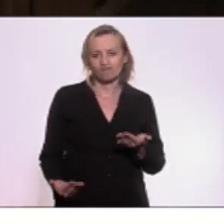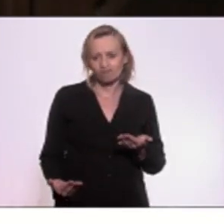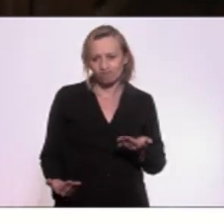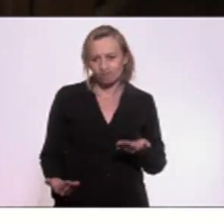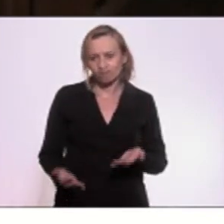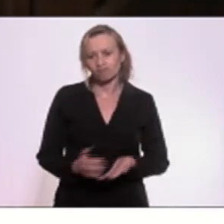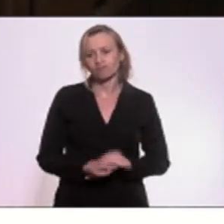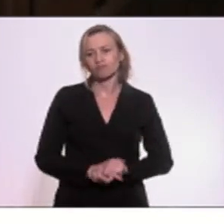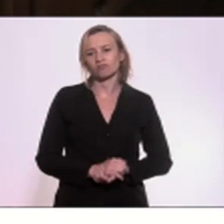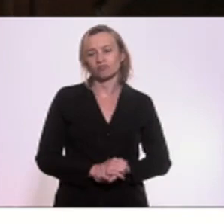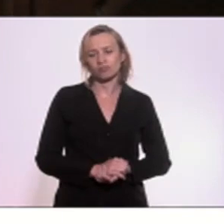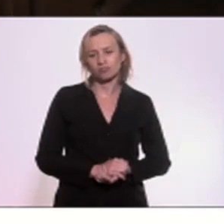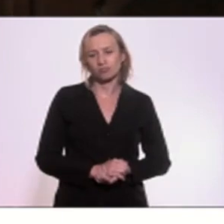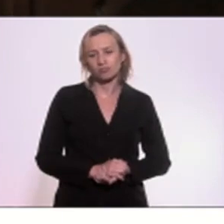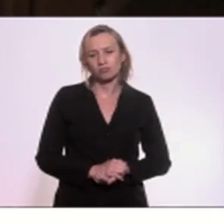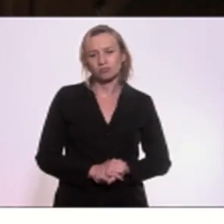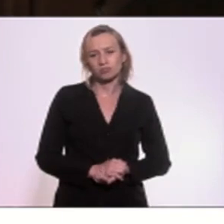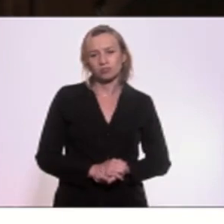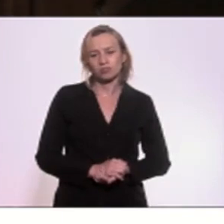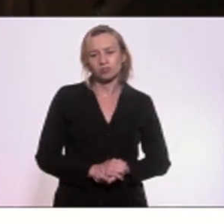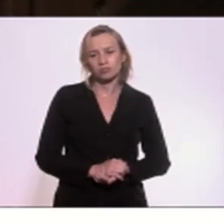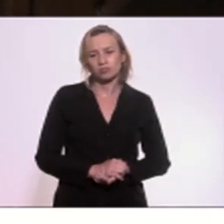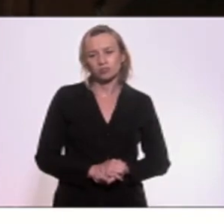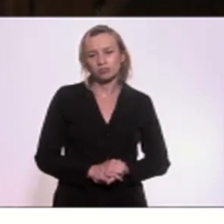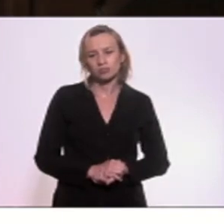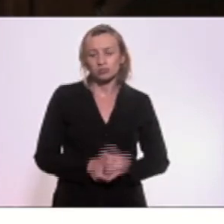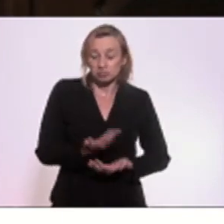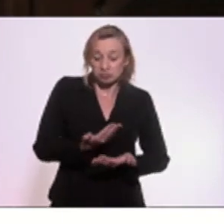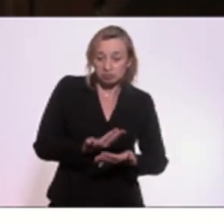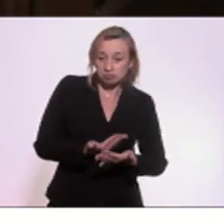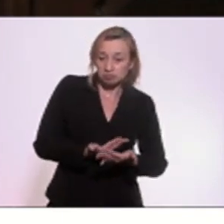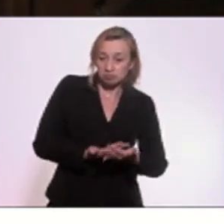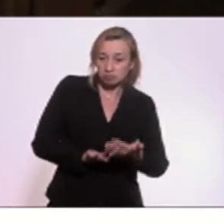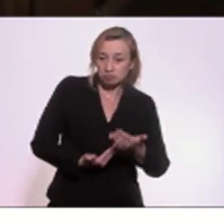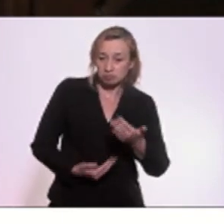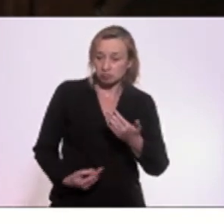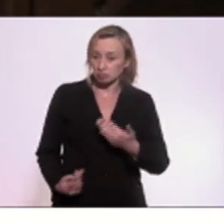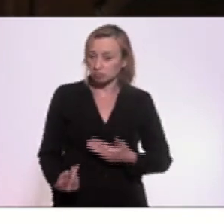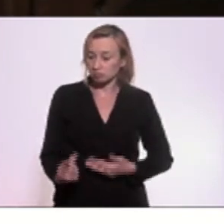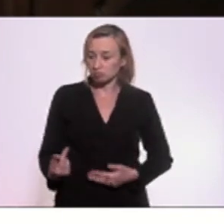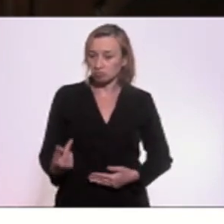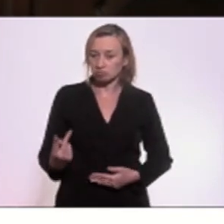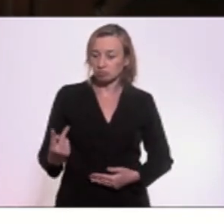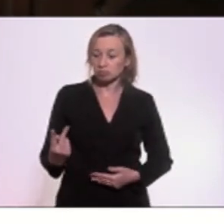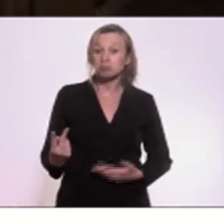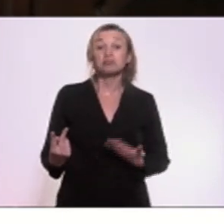total. E desfazimento este por conta